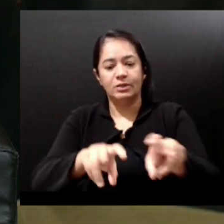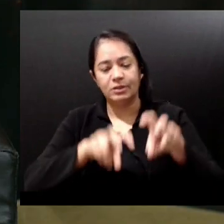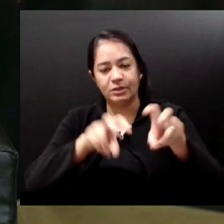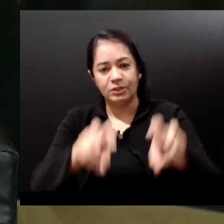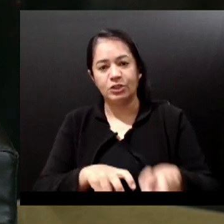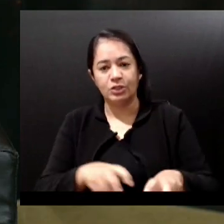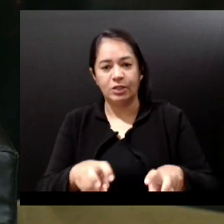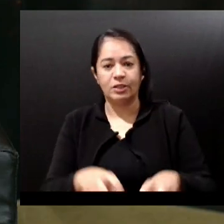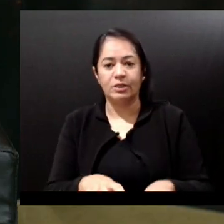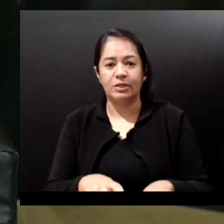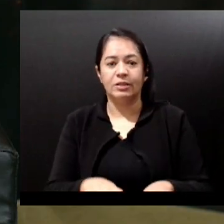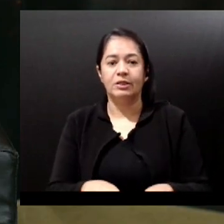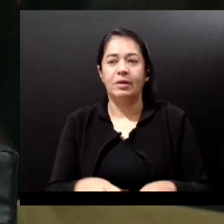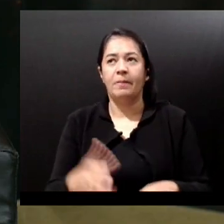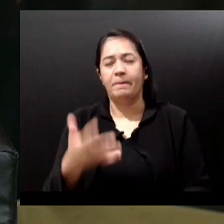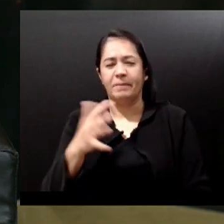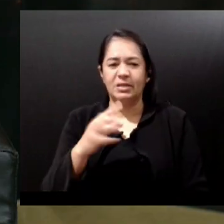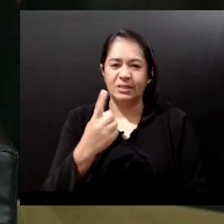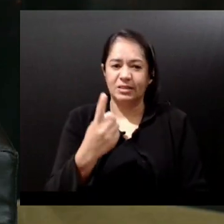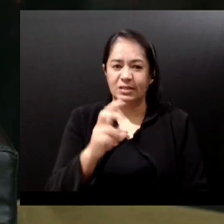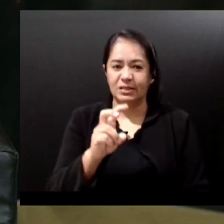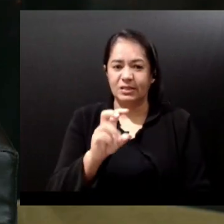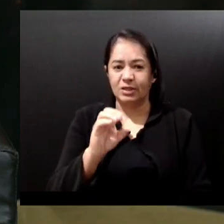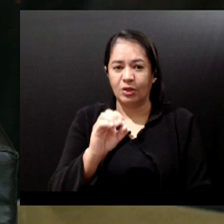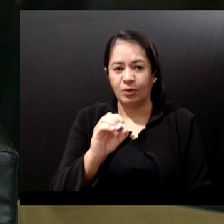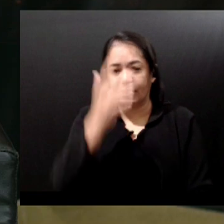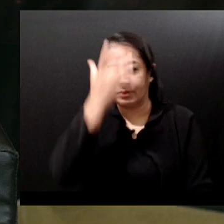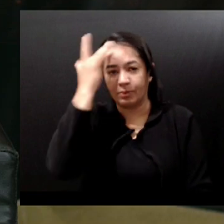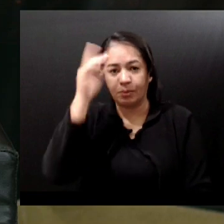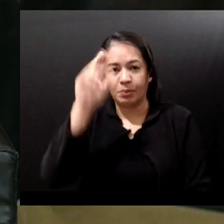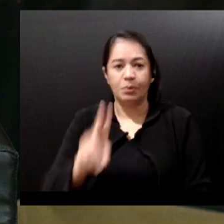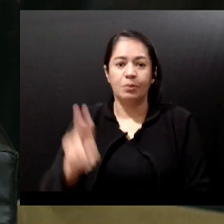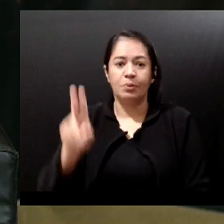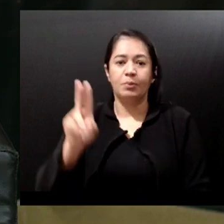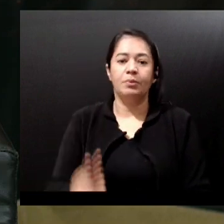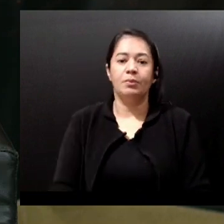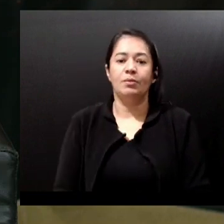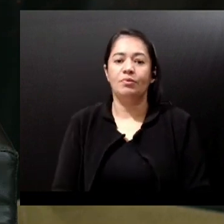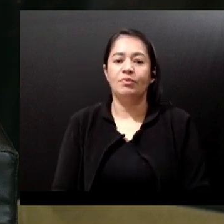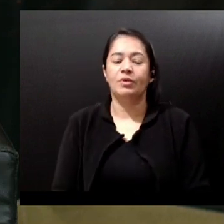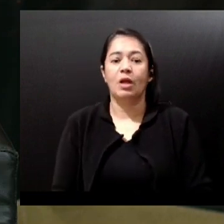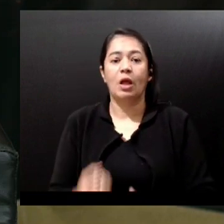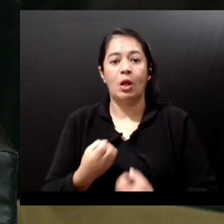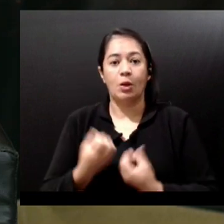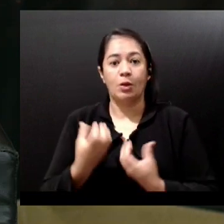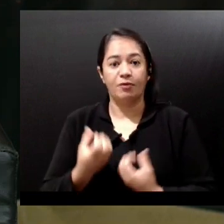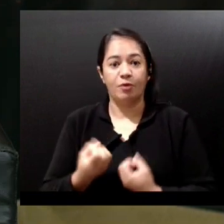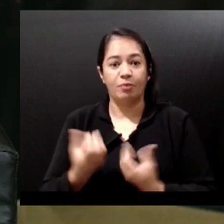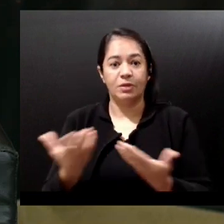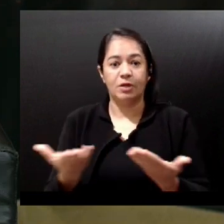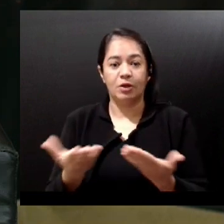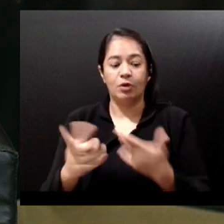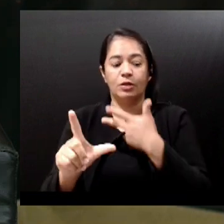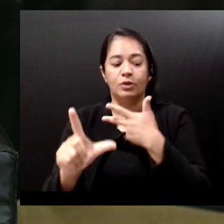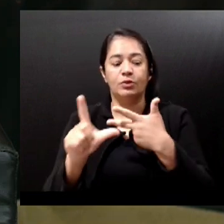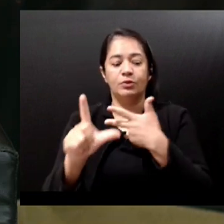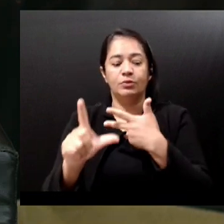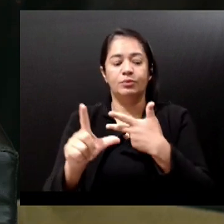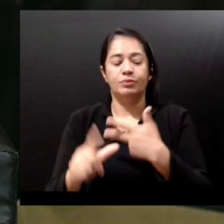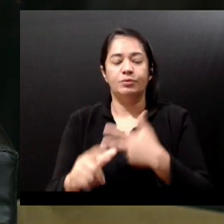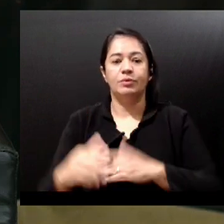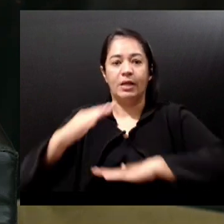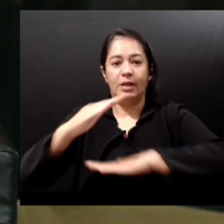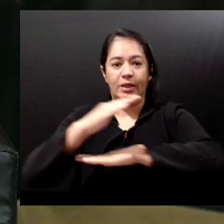de 150 usuários. Muito bem, mais uma informação para você, agora do Legislativo. A Câmara de Campinas realiza